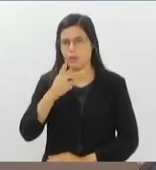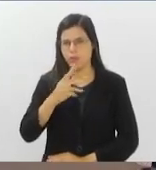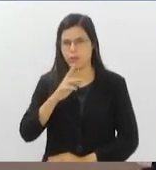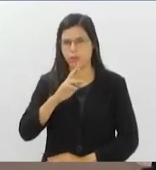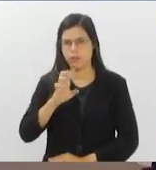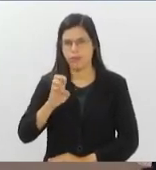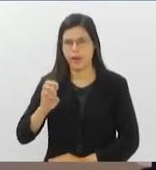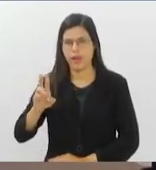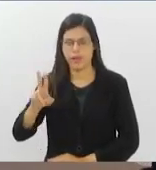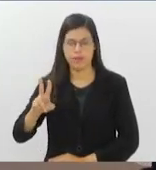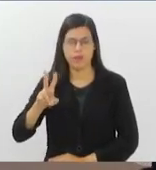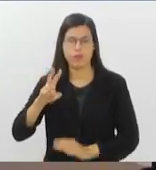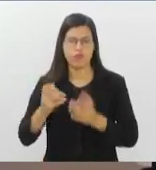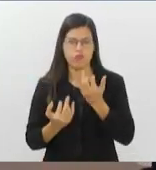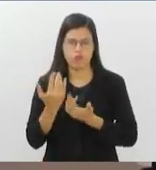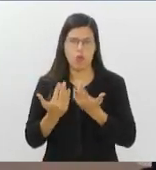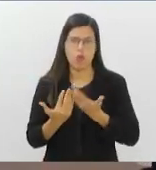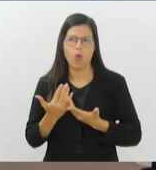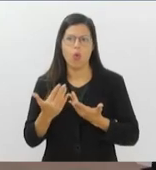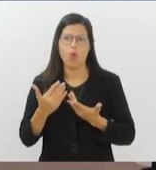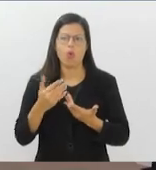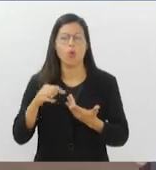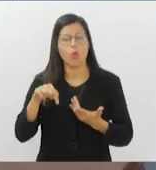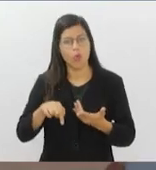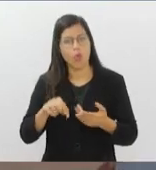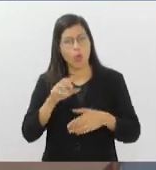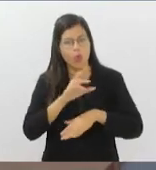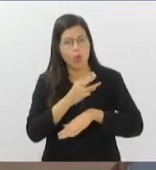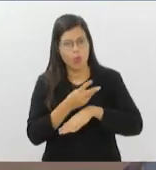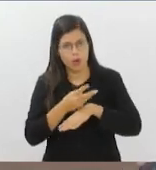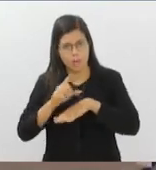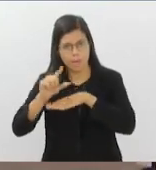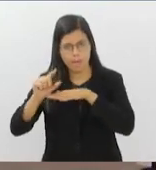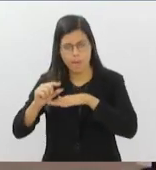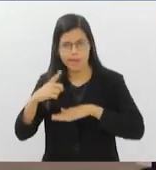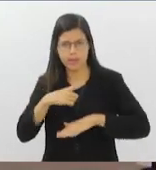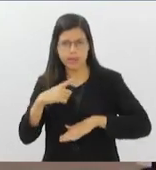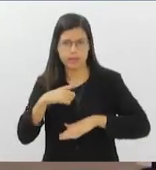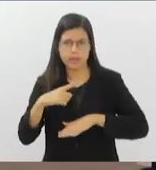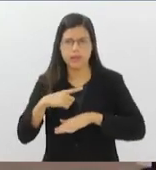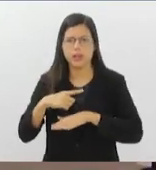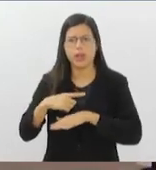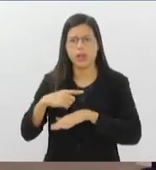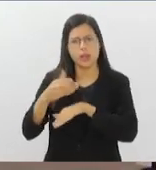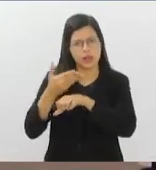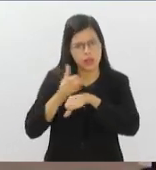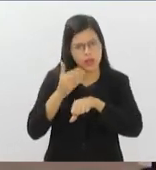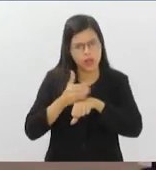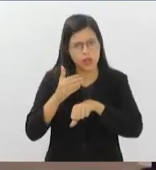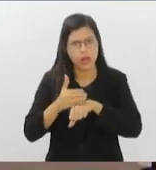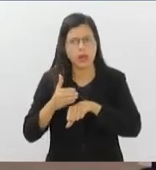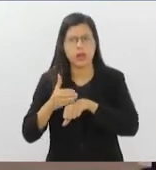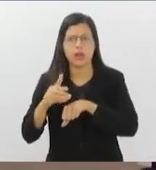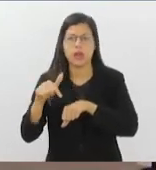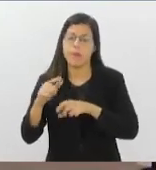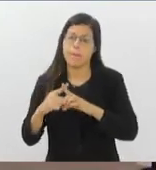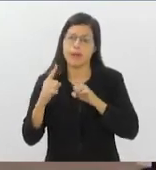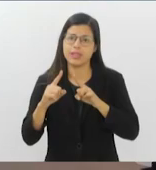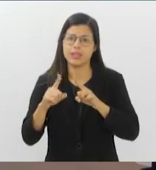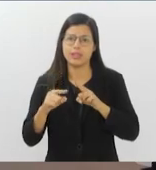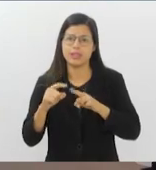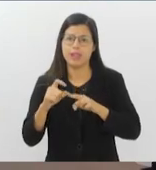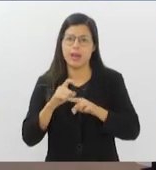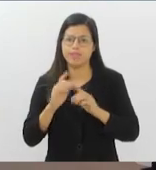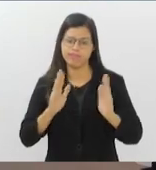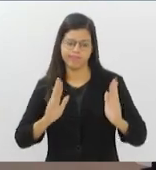nacional, então ele contrata durante um período, treina e reforça os seus quadros. São temporários.